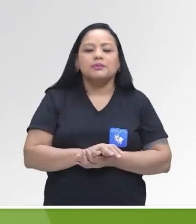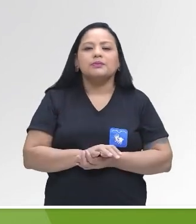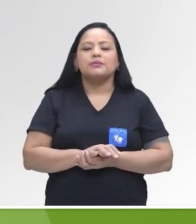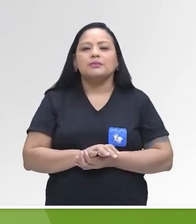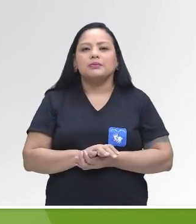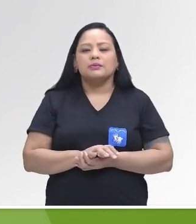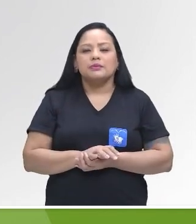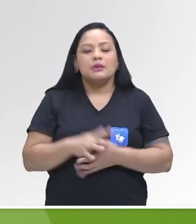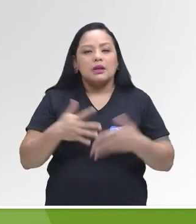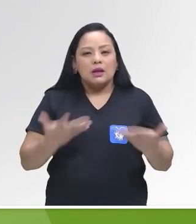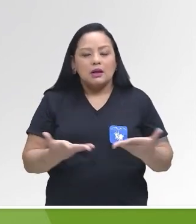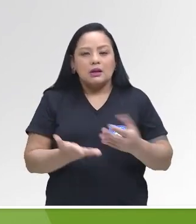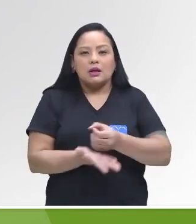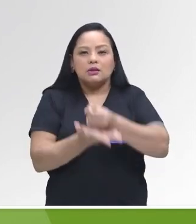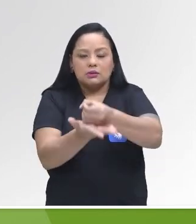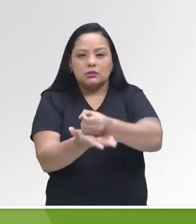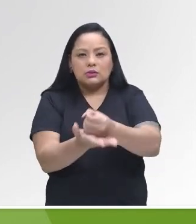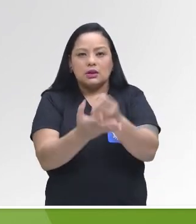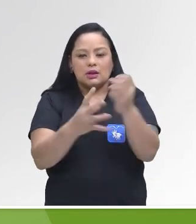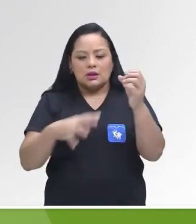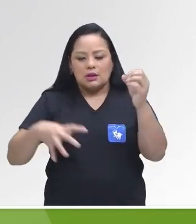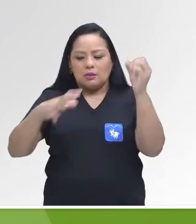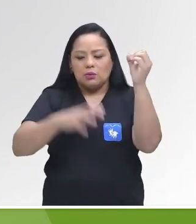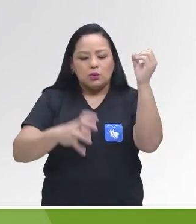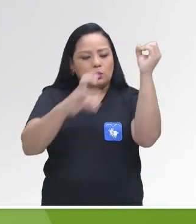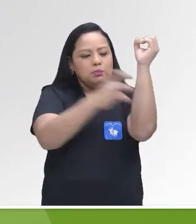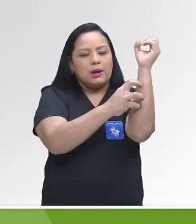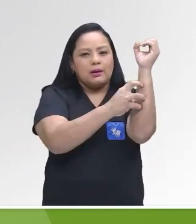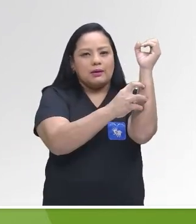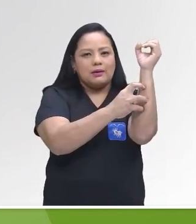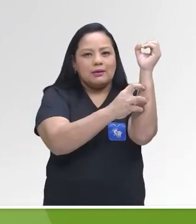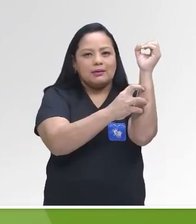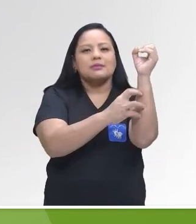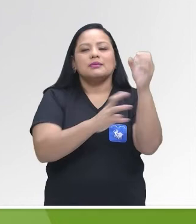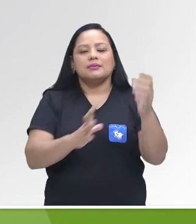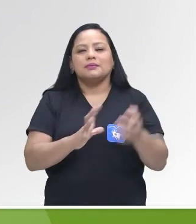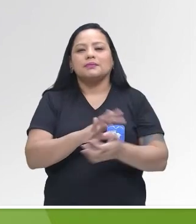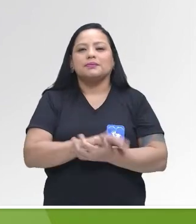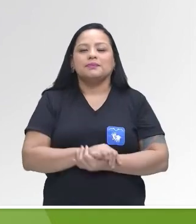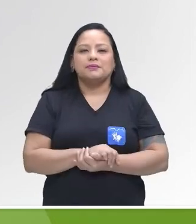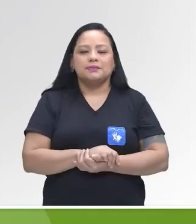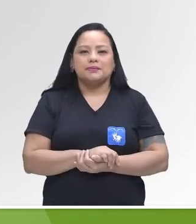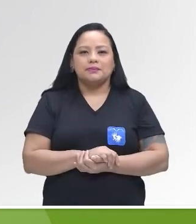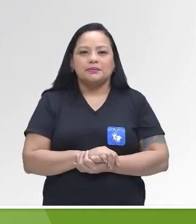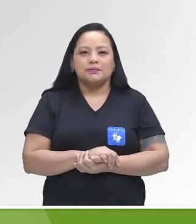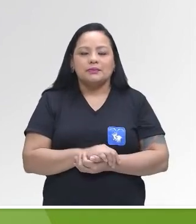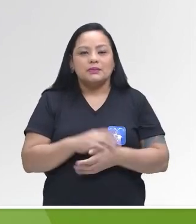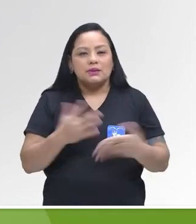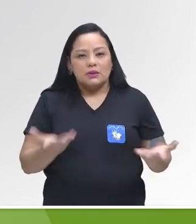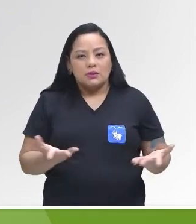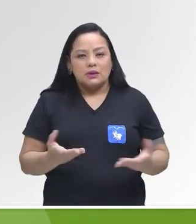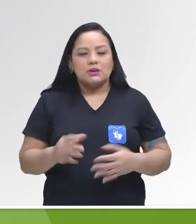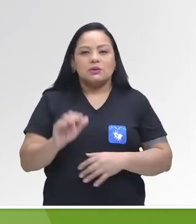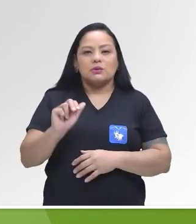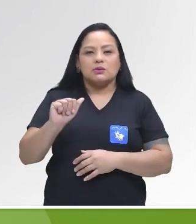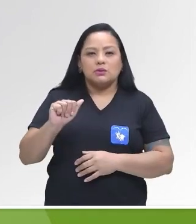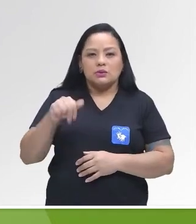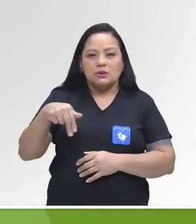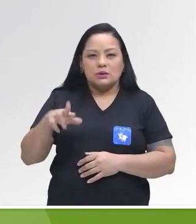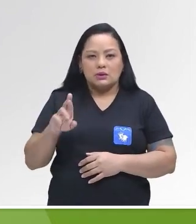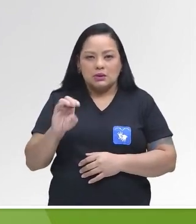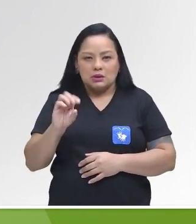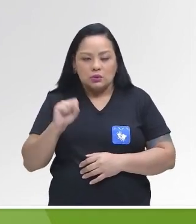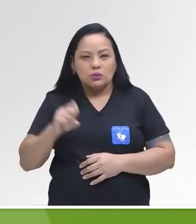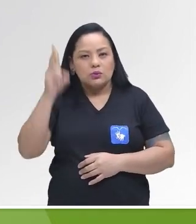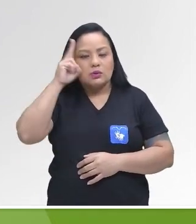patinhas, e aí ajuda elas a se fixar no ambiente, ok? Então, esses foram os anuros, né? Lembrando que os